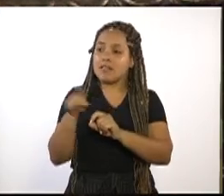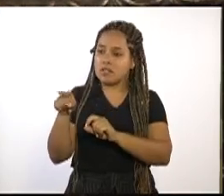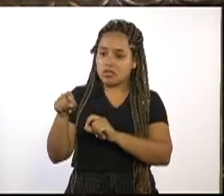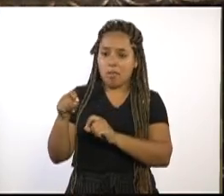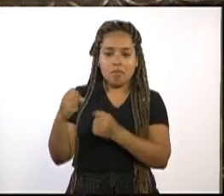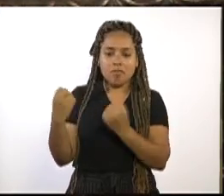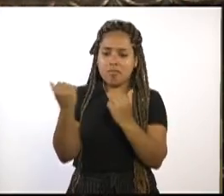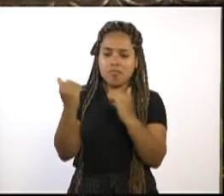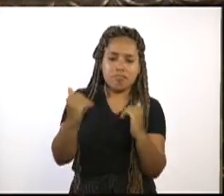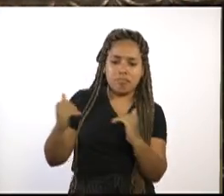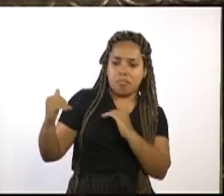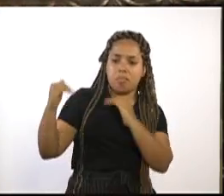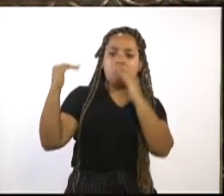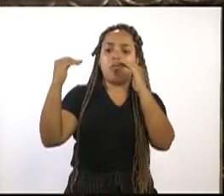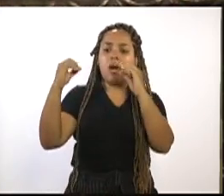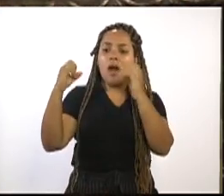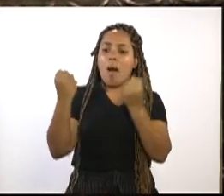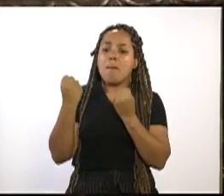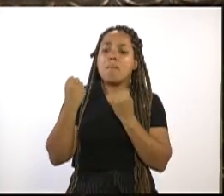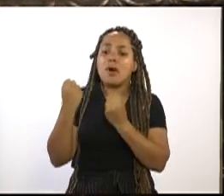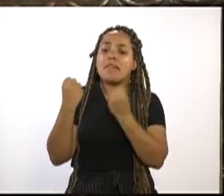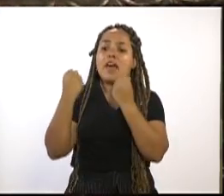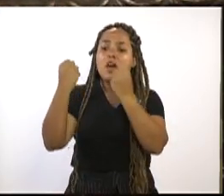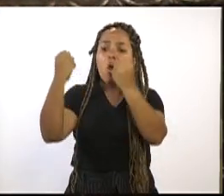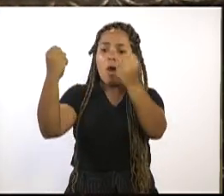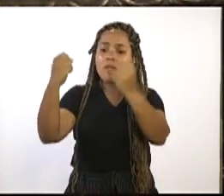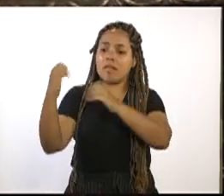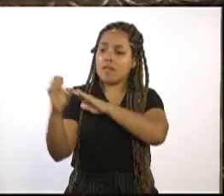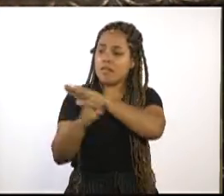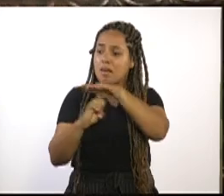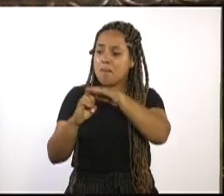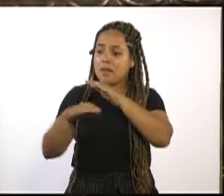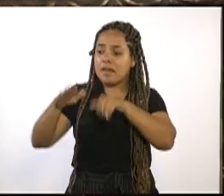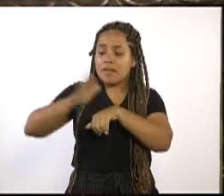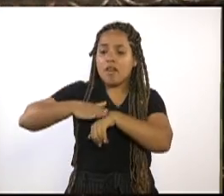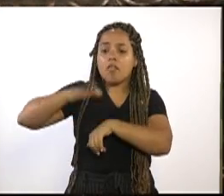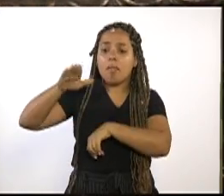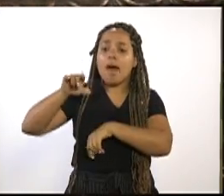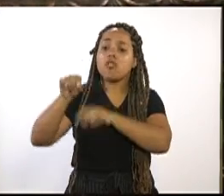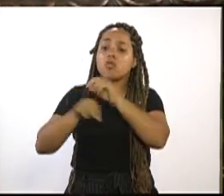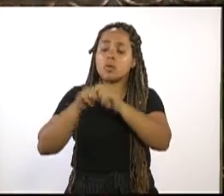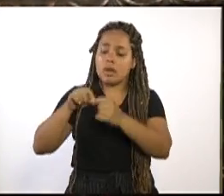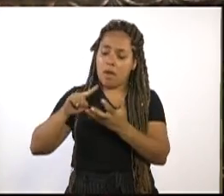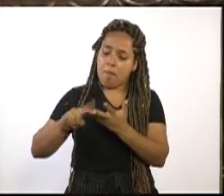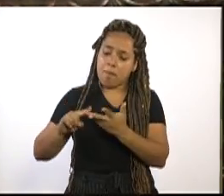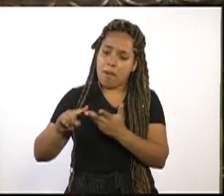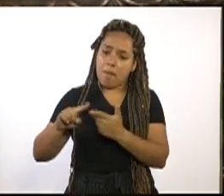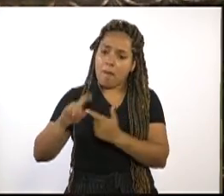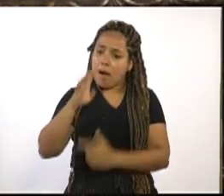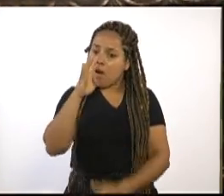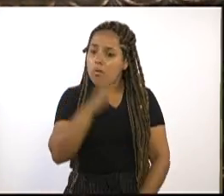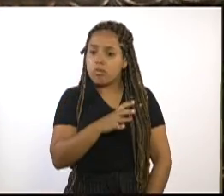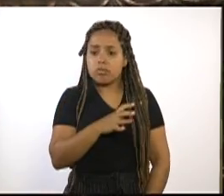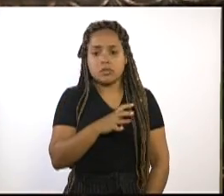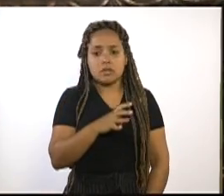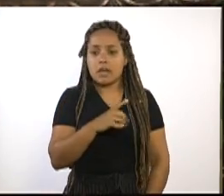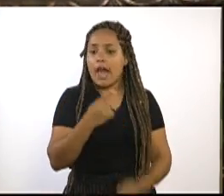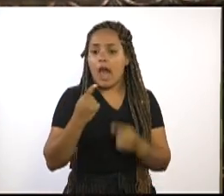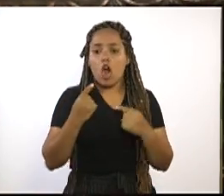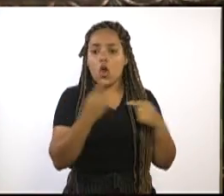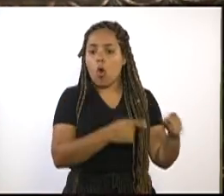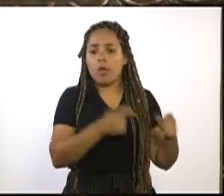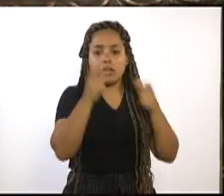multinacionais, do que elas aprontam contra os interesses da nossa população,